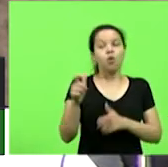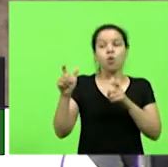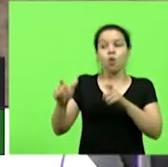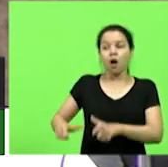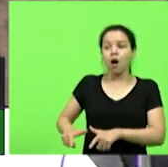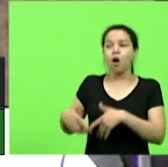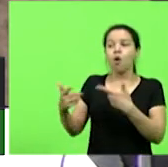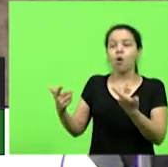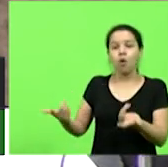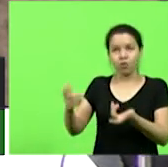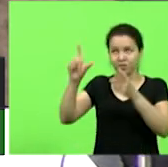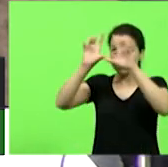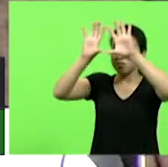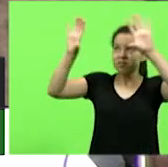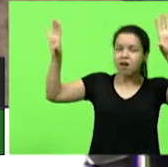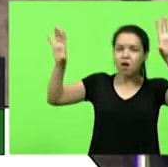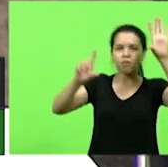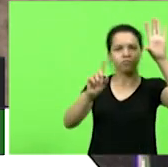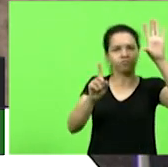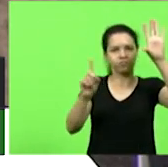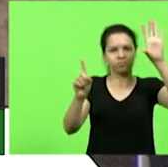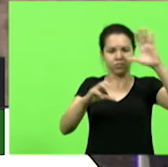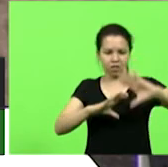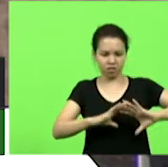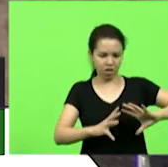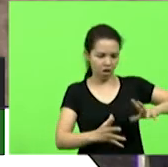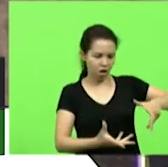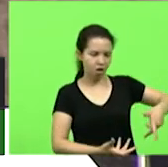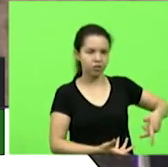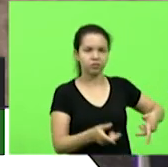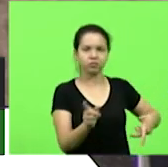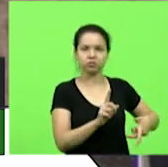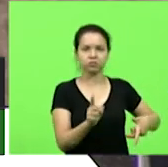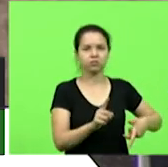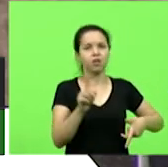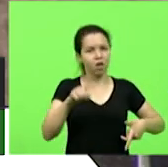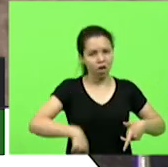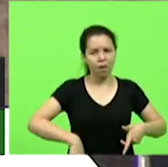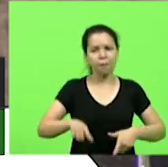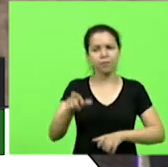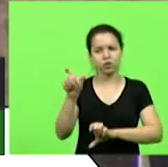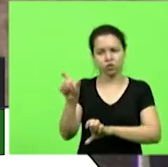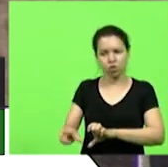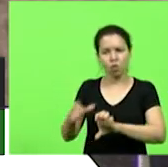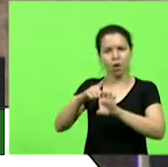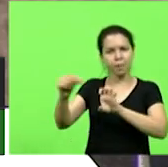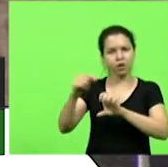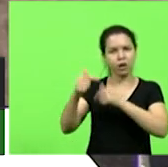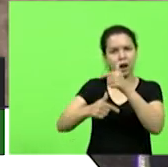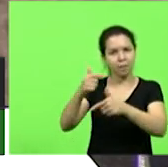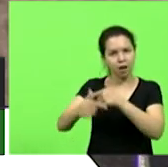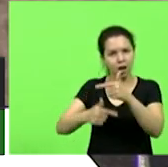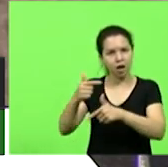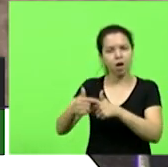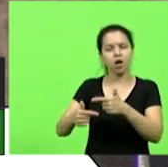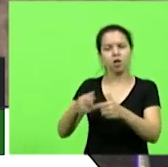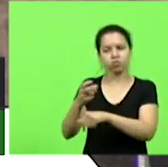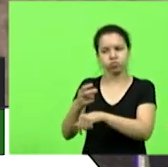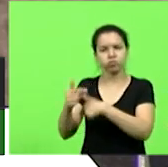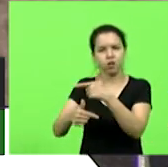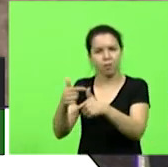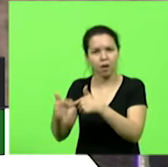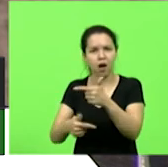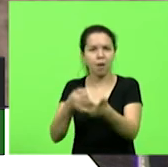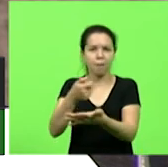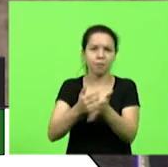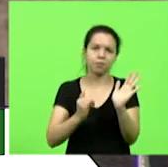não é do céu, e não é da terra. Vem do empreendedor que gera emprego e que gera impostos.